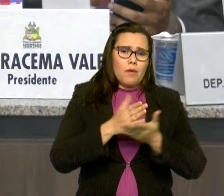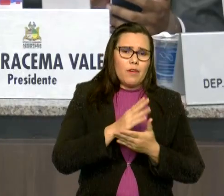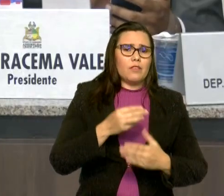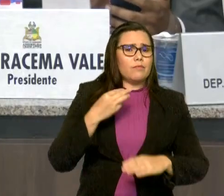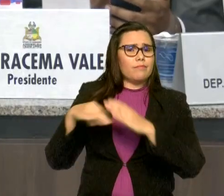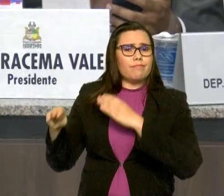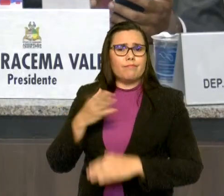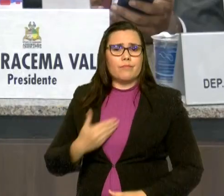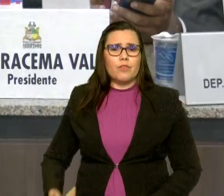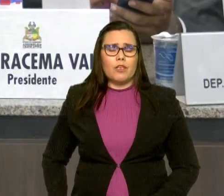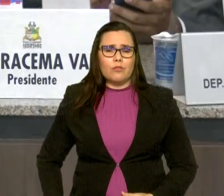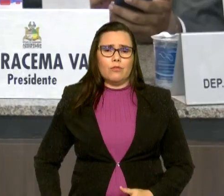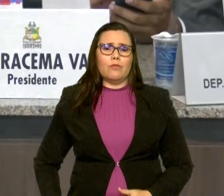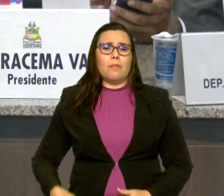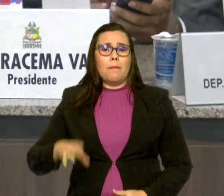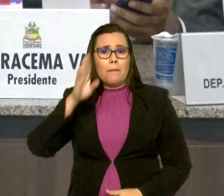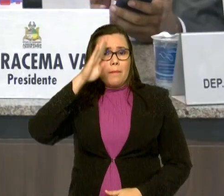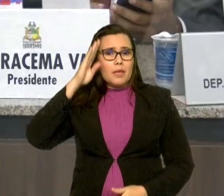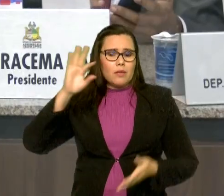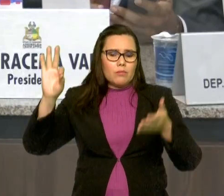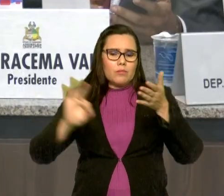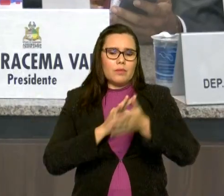Nós vamos